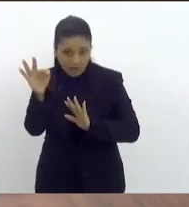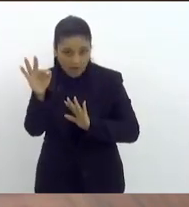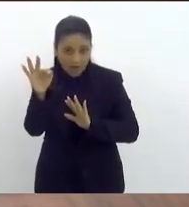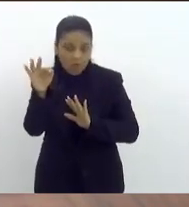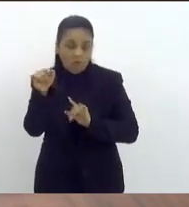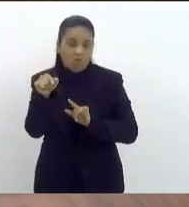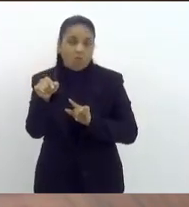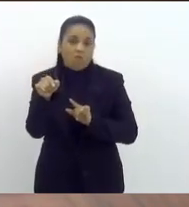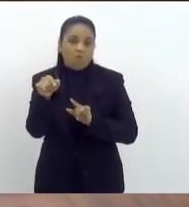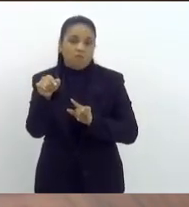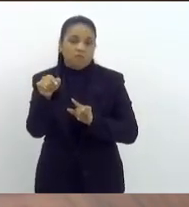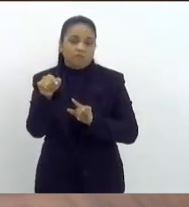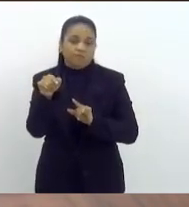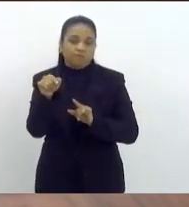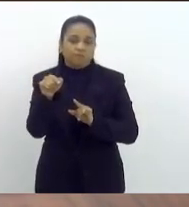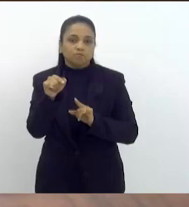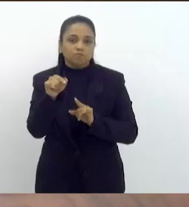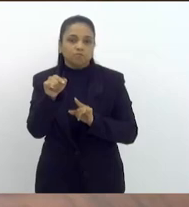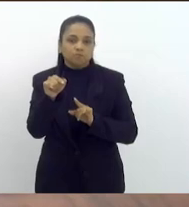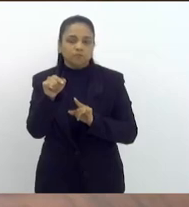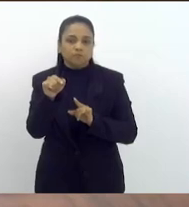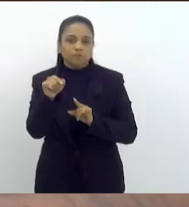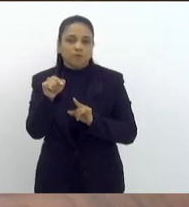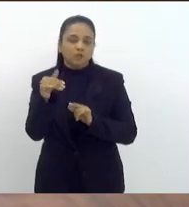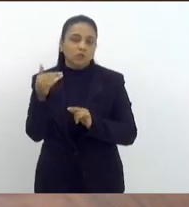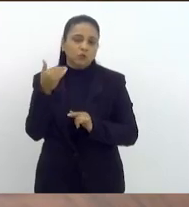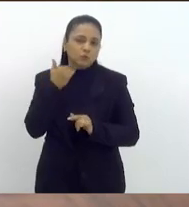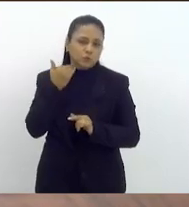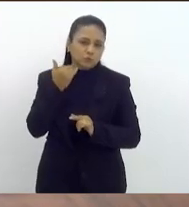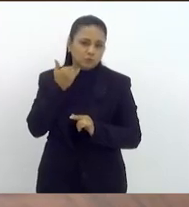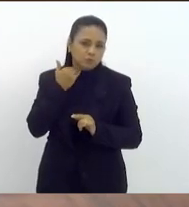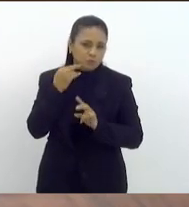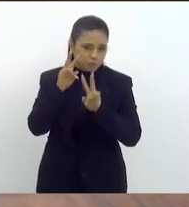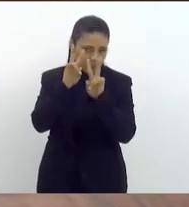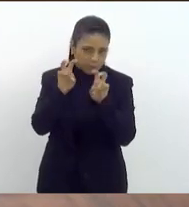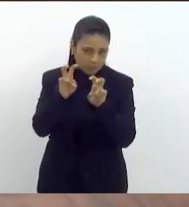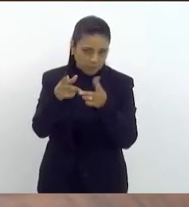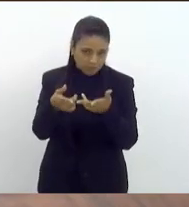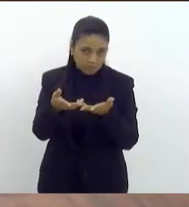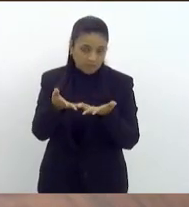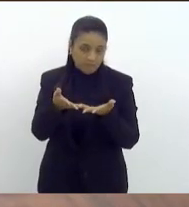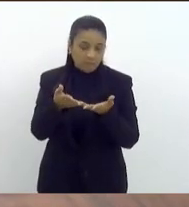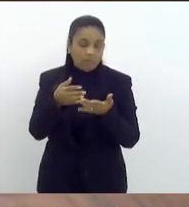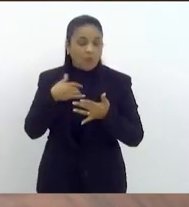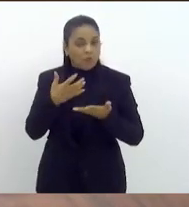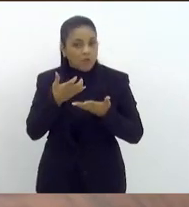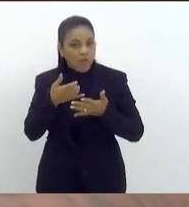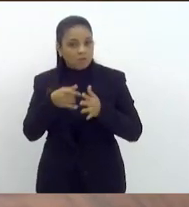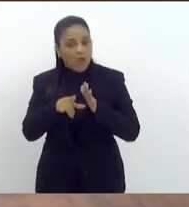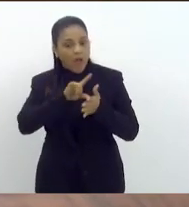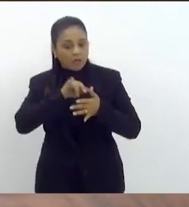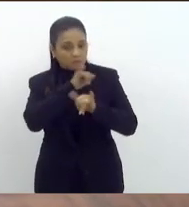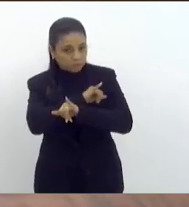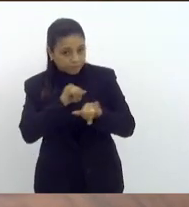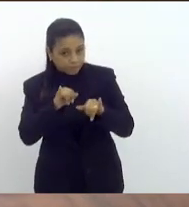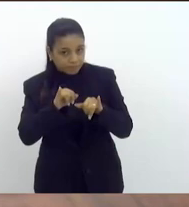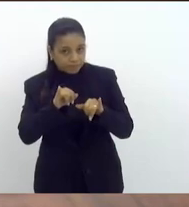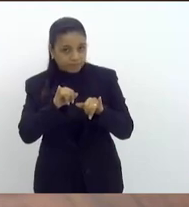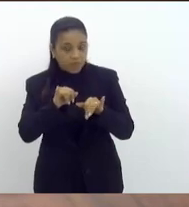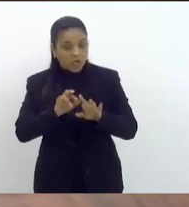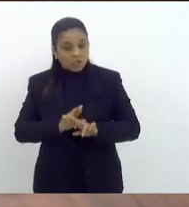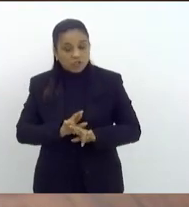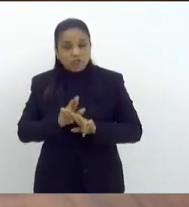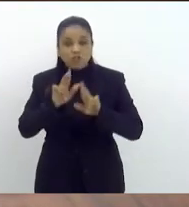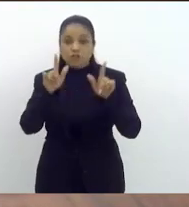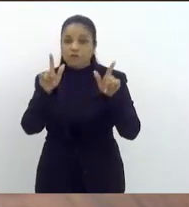que trata é dos bancos eu quero dizer que estamos aqui diferente